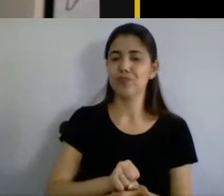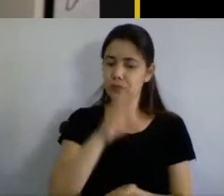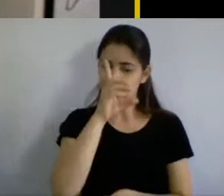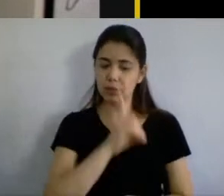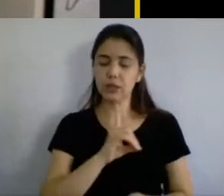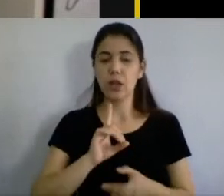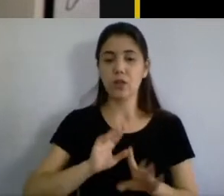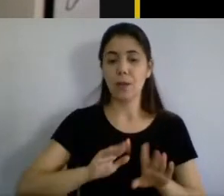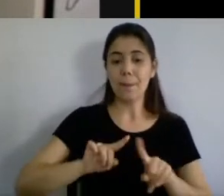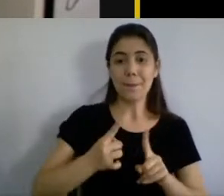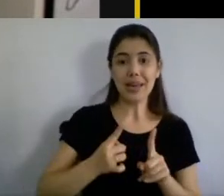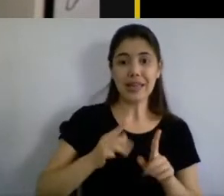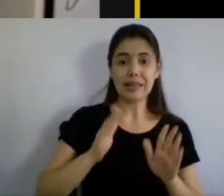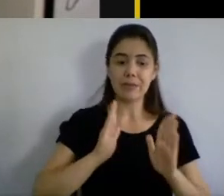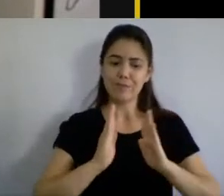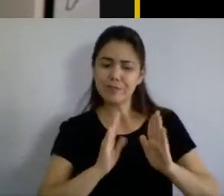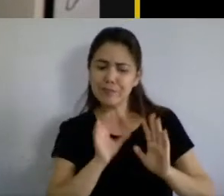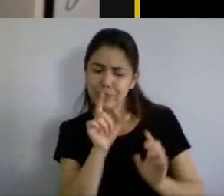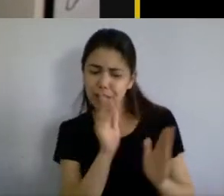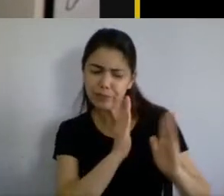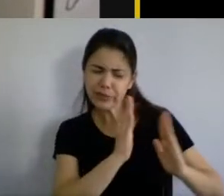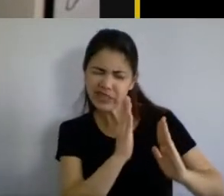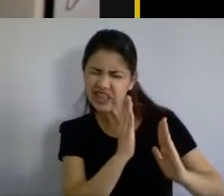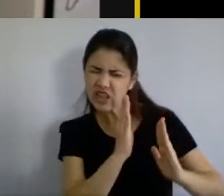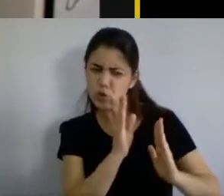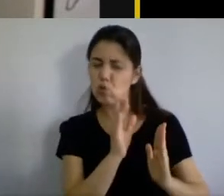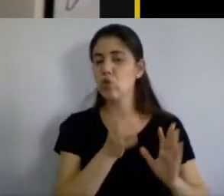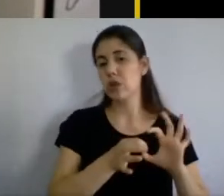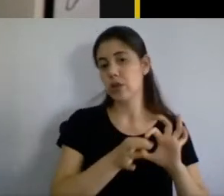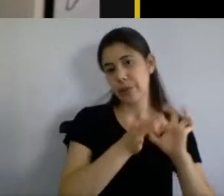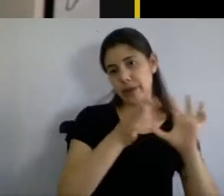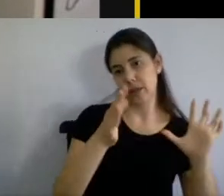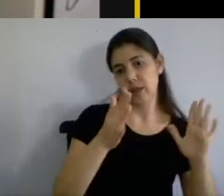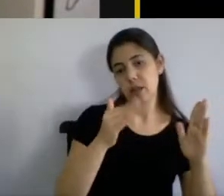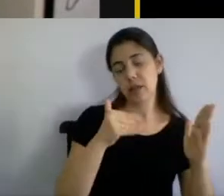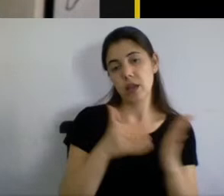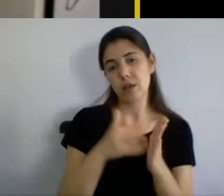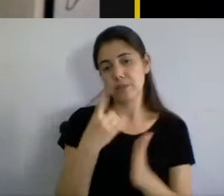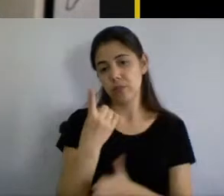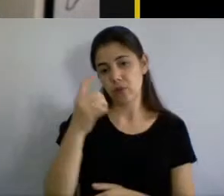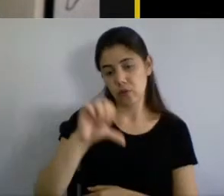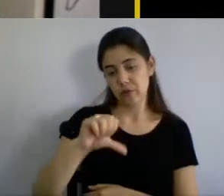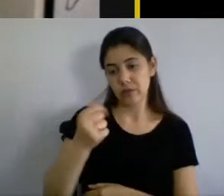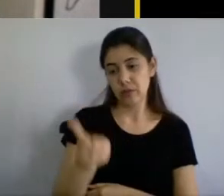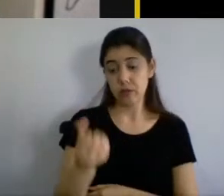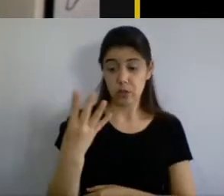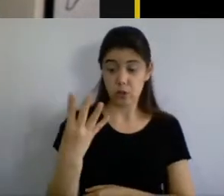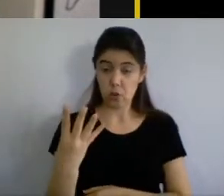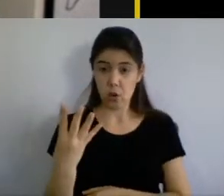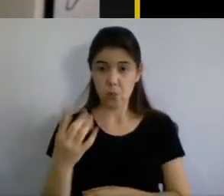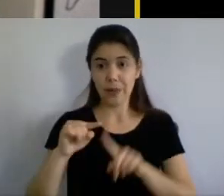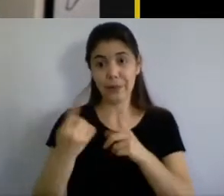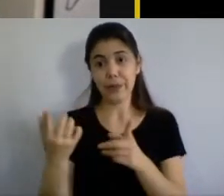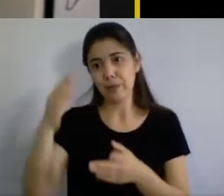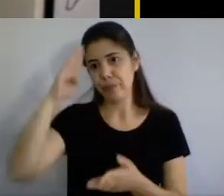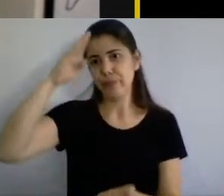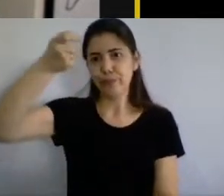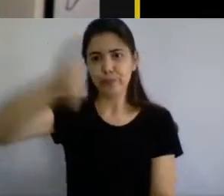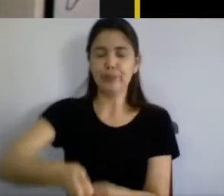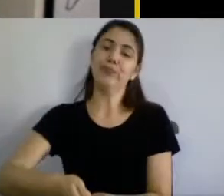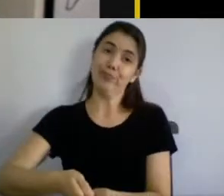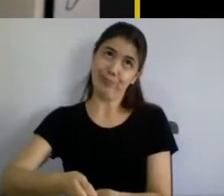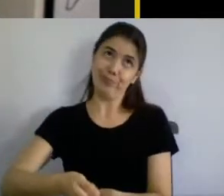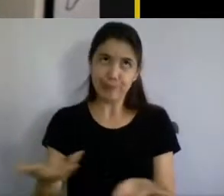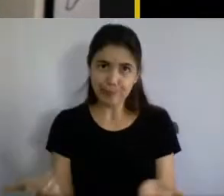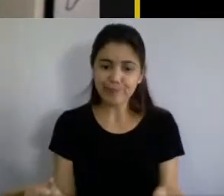os milicos vieram todos, aí tinham os nossos irmãos do Norte. Mas aí a retórica funcionava para quê? A gente